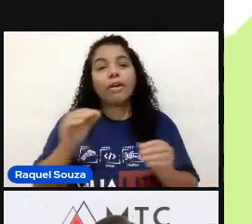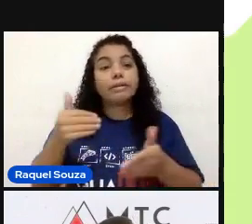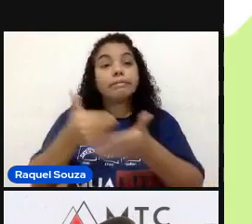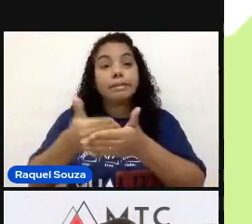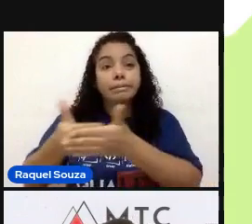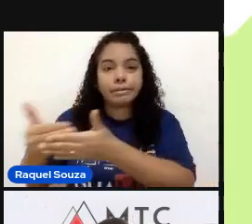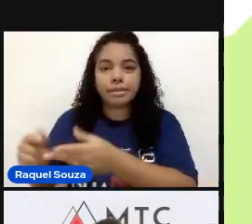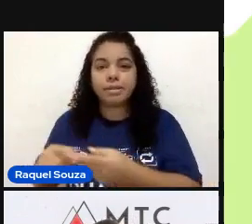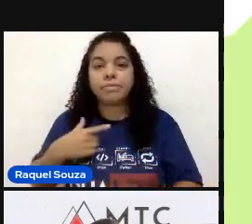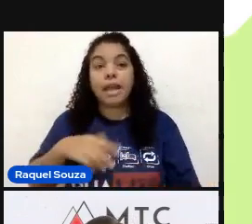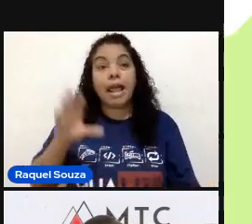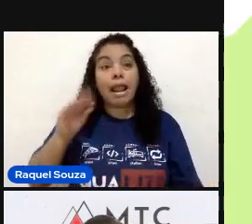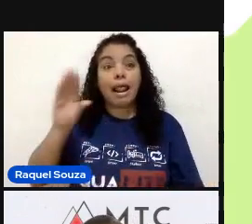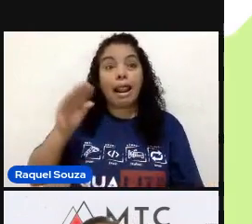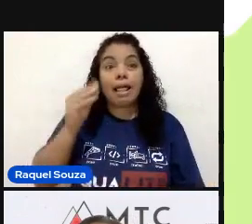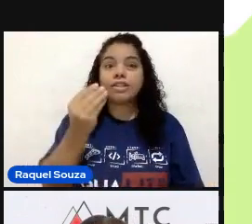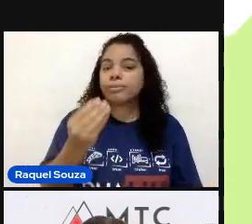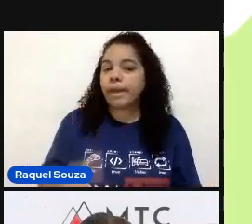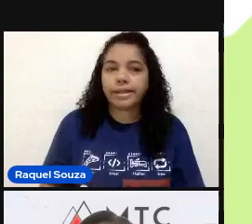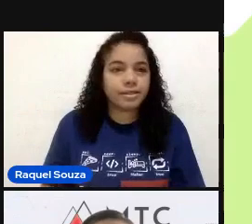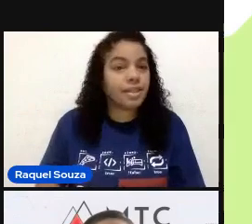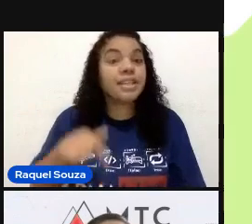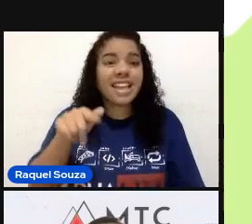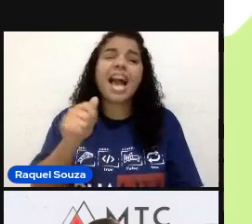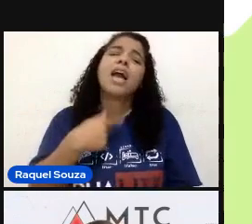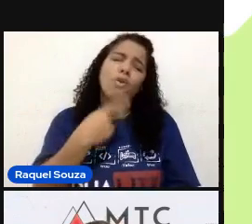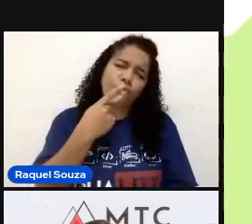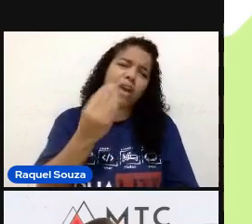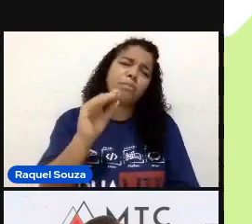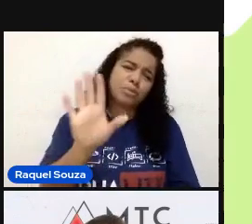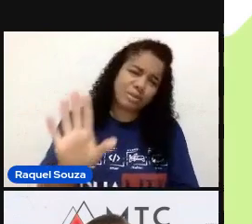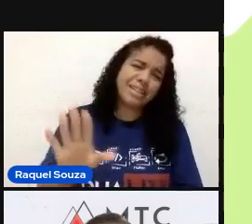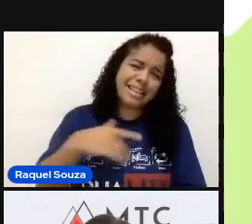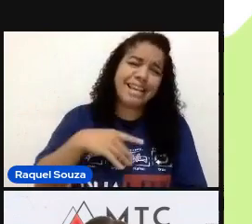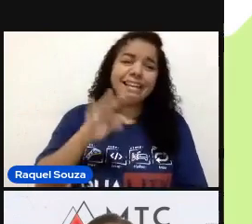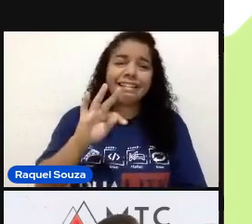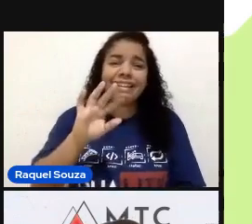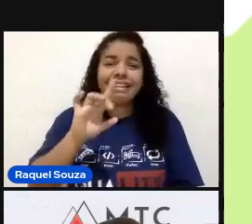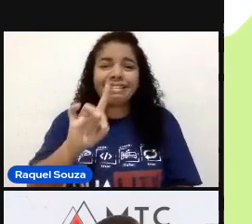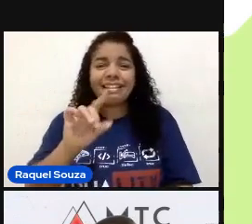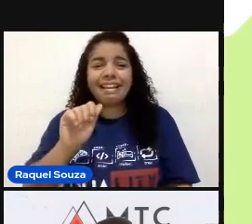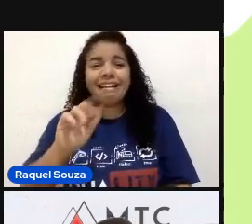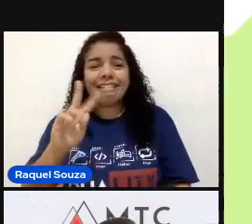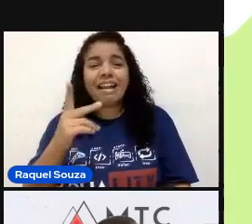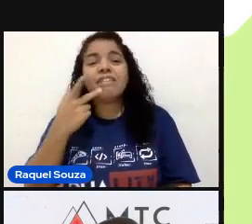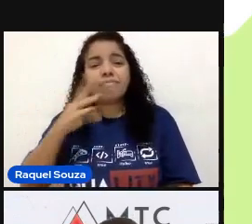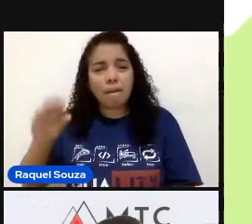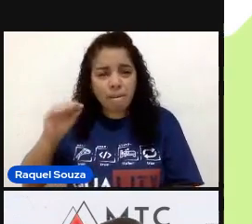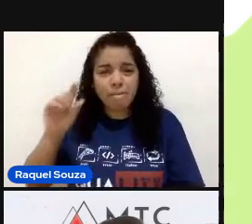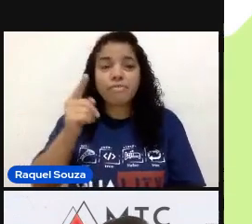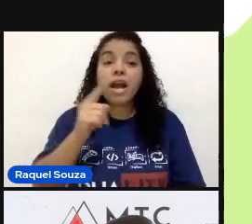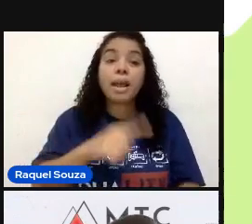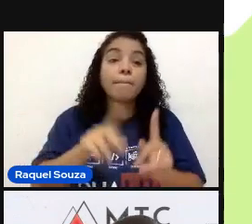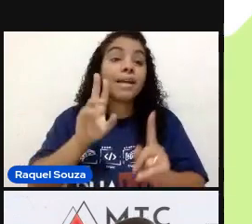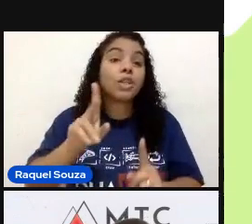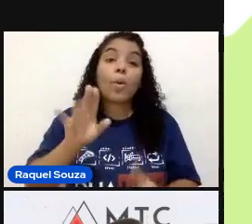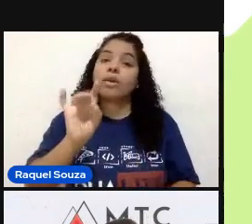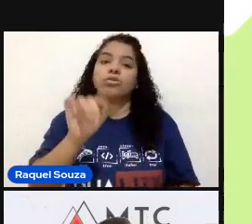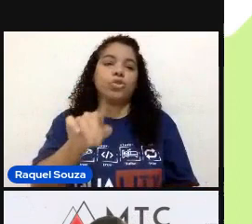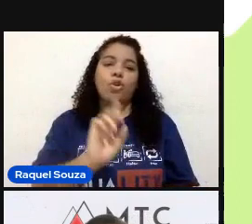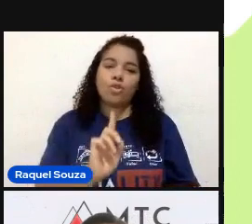Fala demais. O que fala demais? Eu falo também demais. TDAH fala demais, fala demais. Fala, mas também não é só isso,